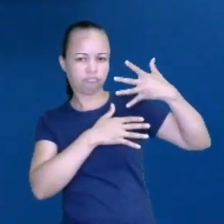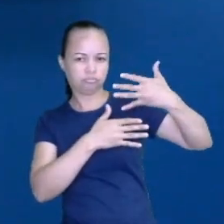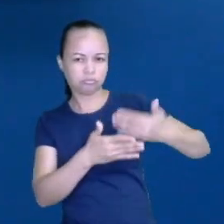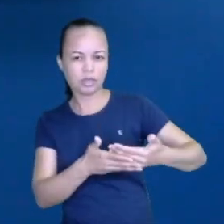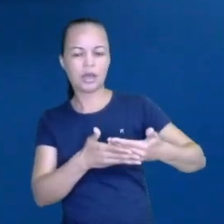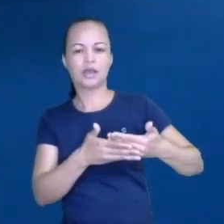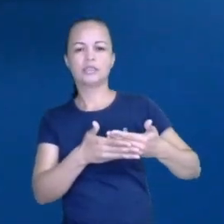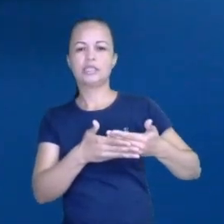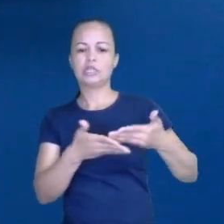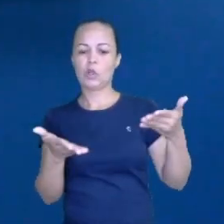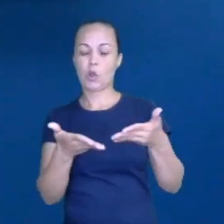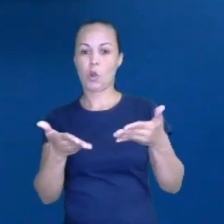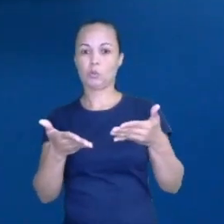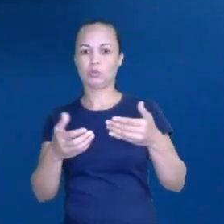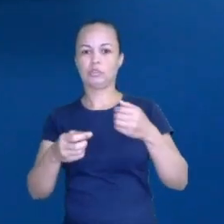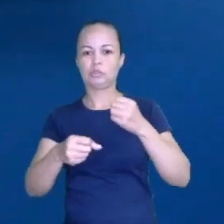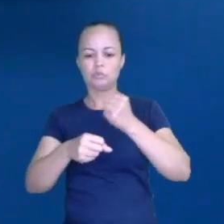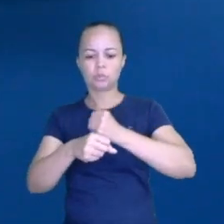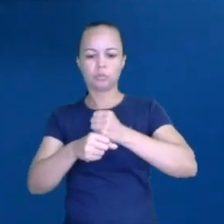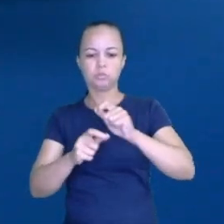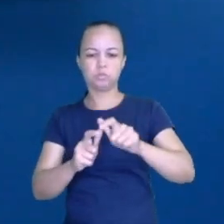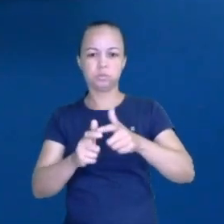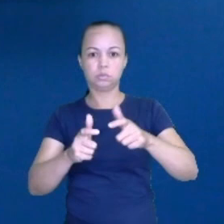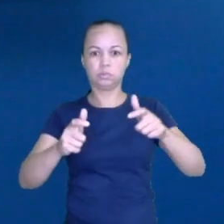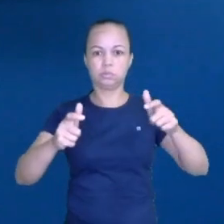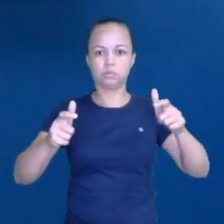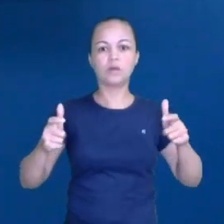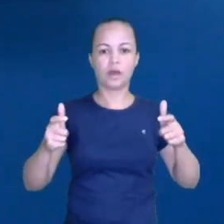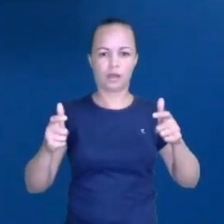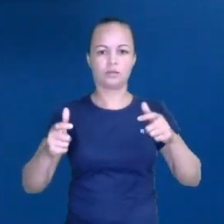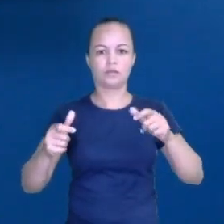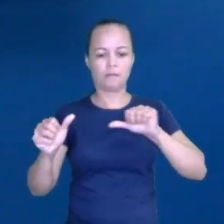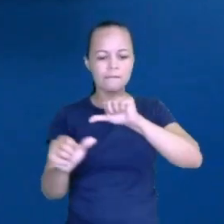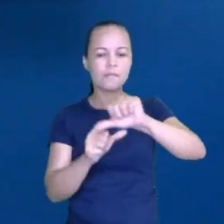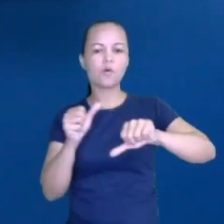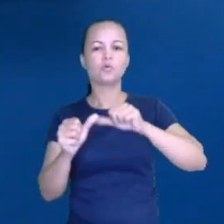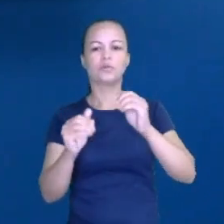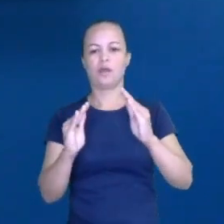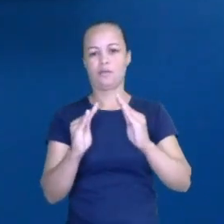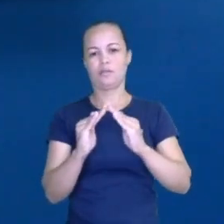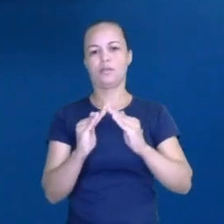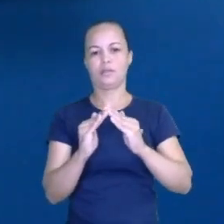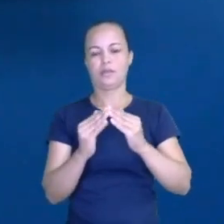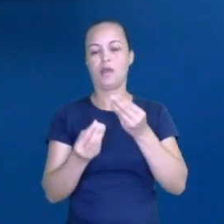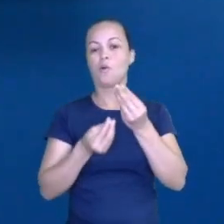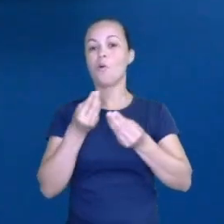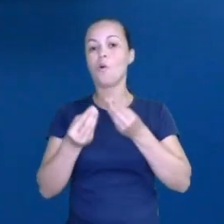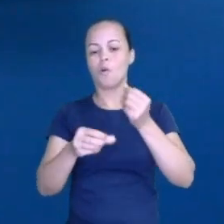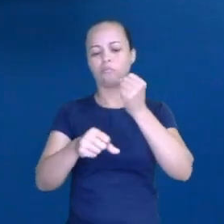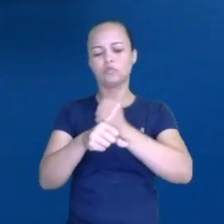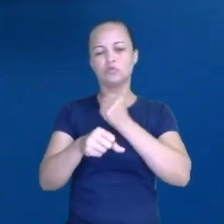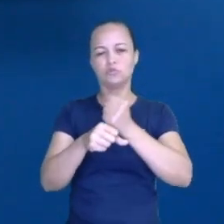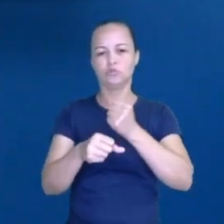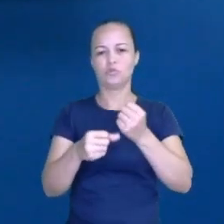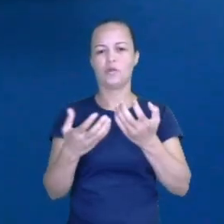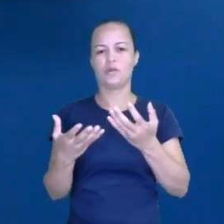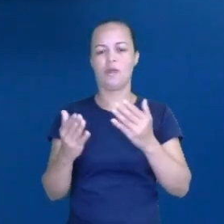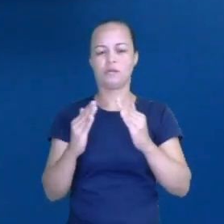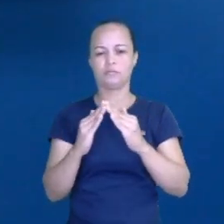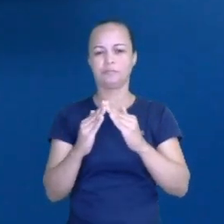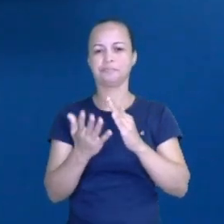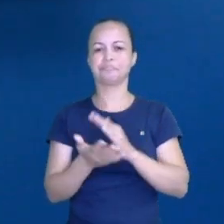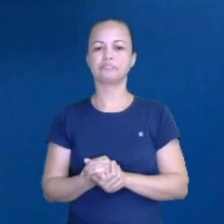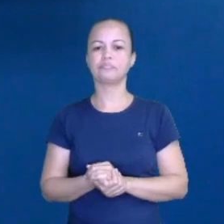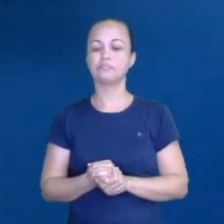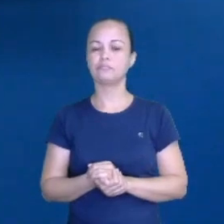ó, ela foi crescendo, foi avançando e foi mudando o jeito de se construir as casas, não